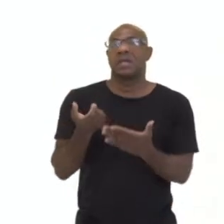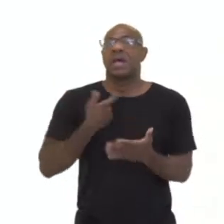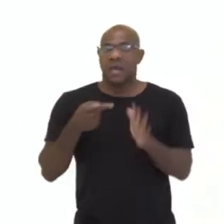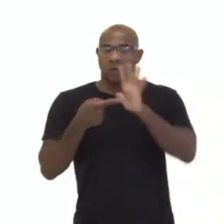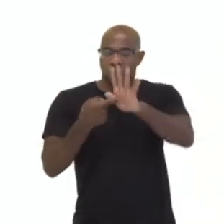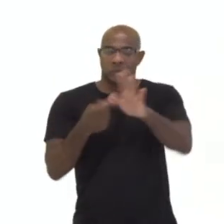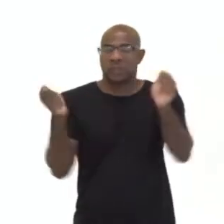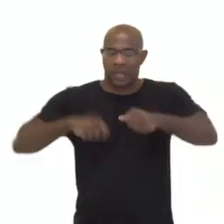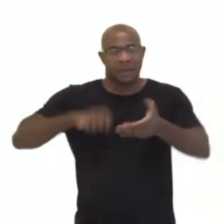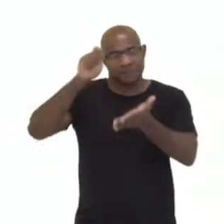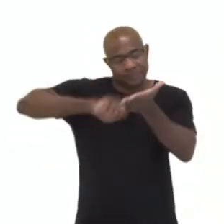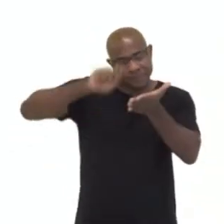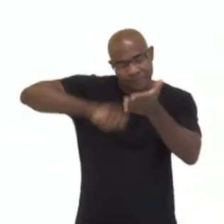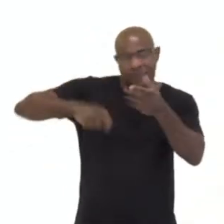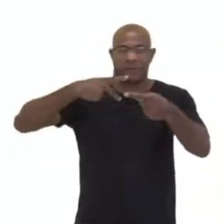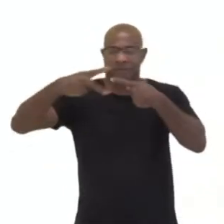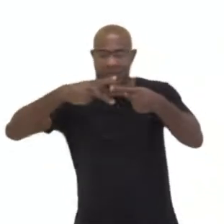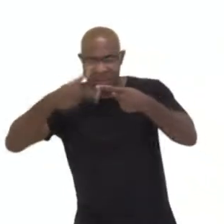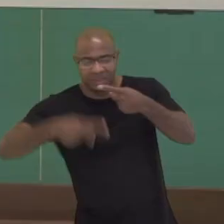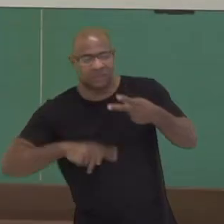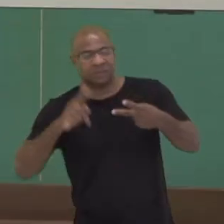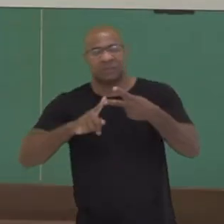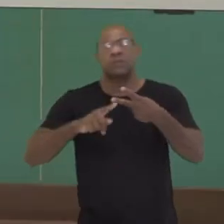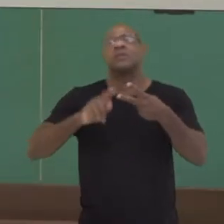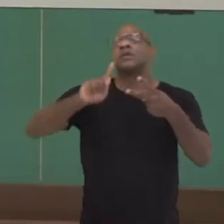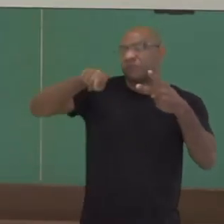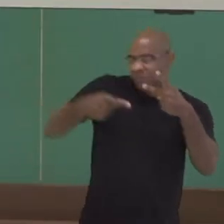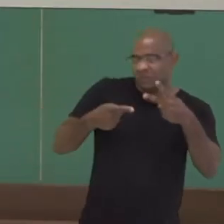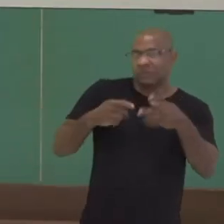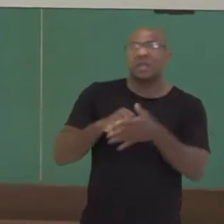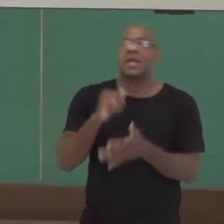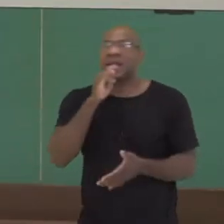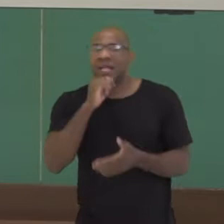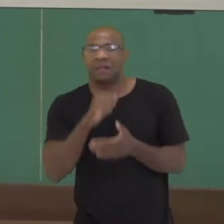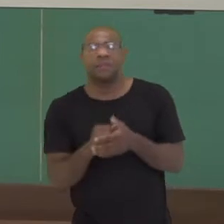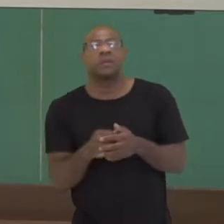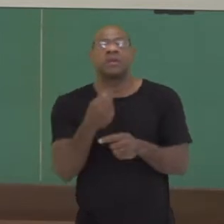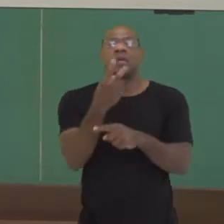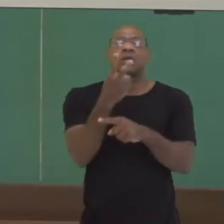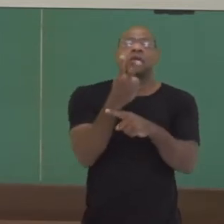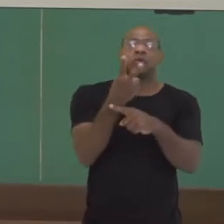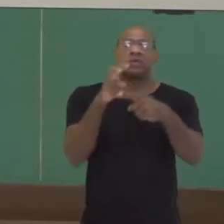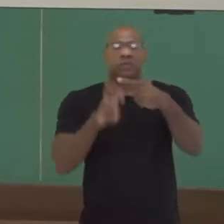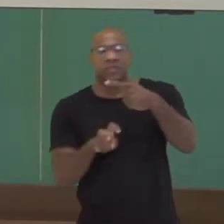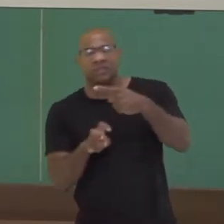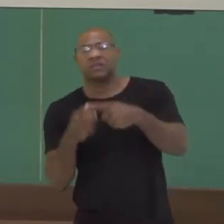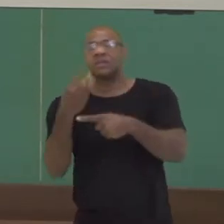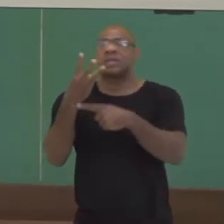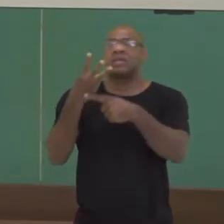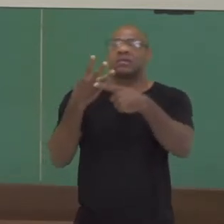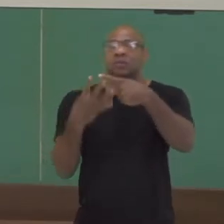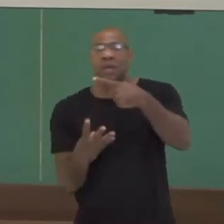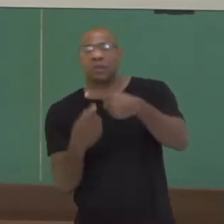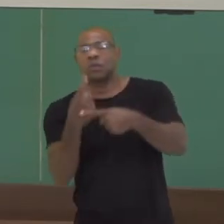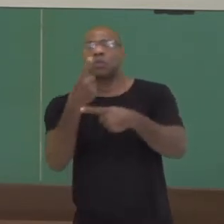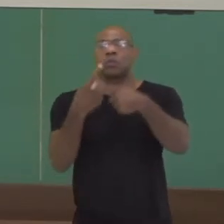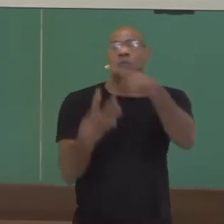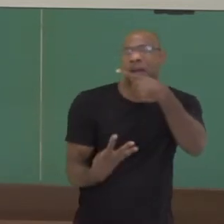apresentam na forma de fração. Por exemplo, 2/5, 3/4,